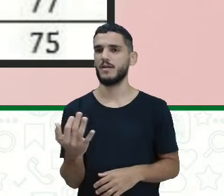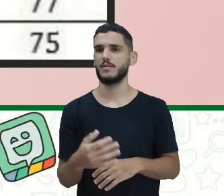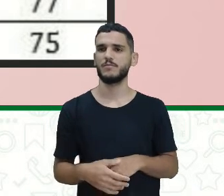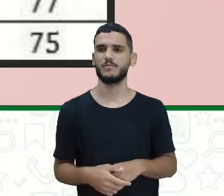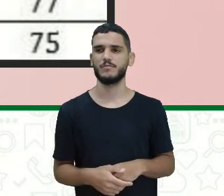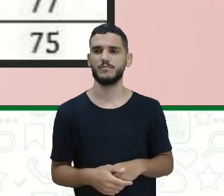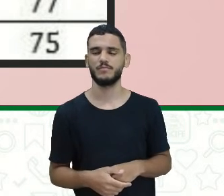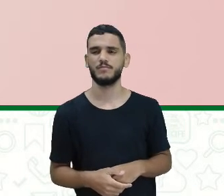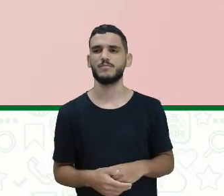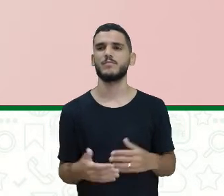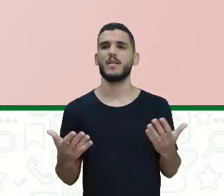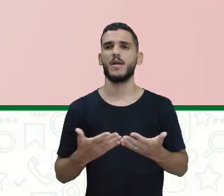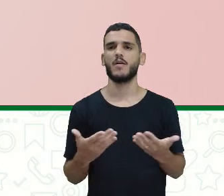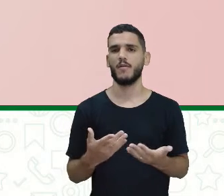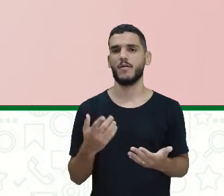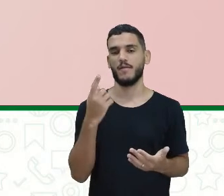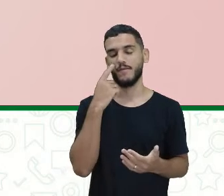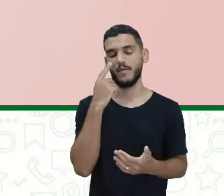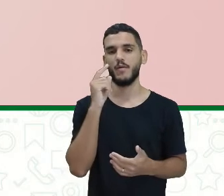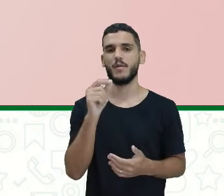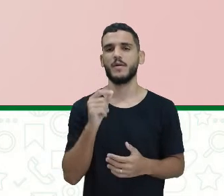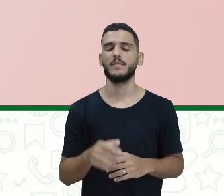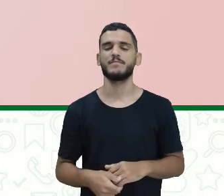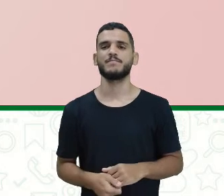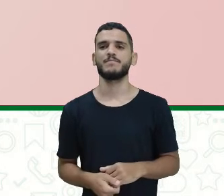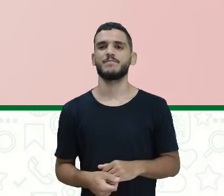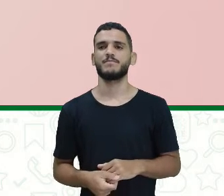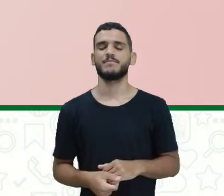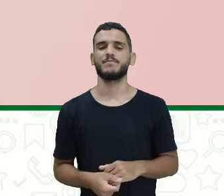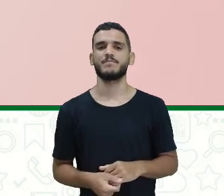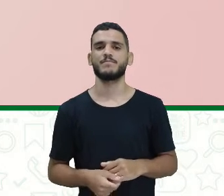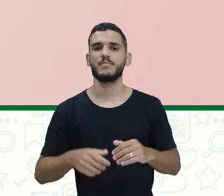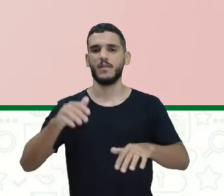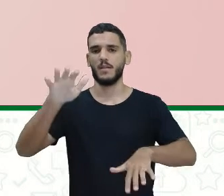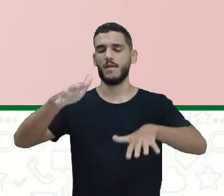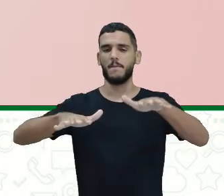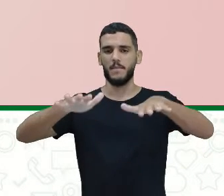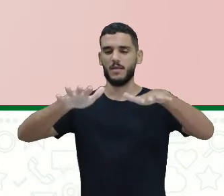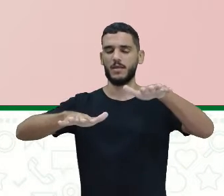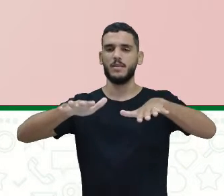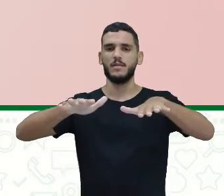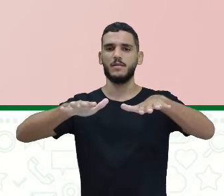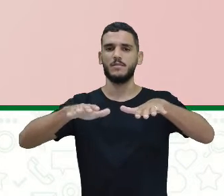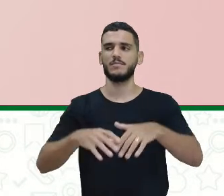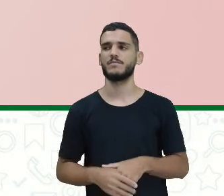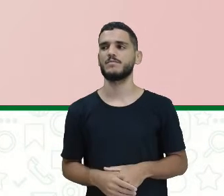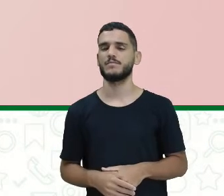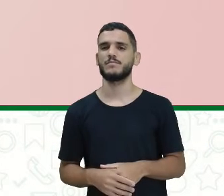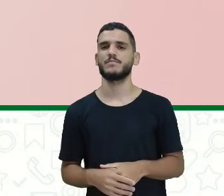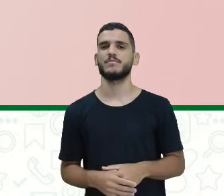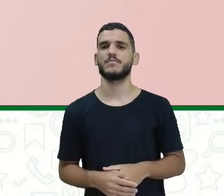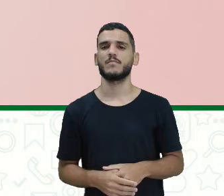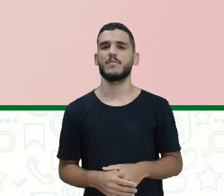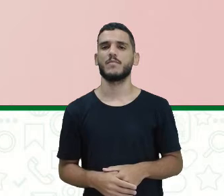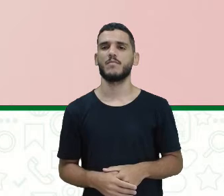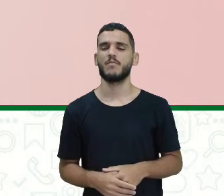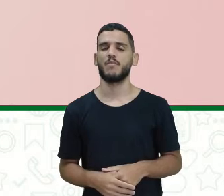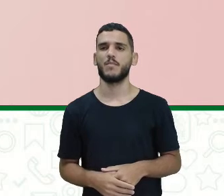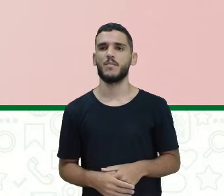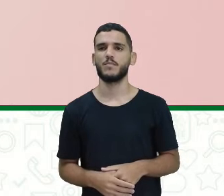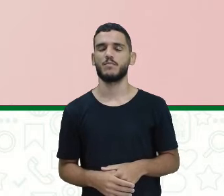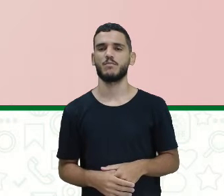no que vai dar. Olha só, a média. A média